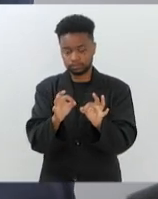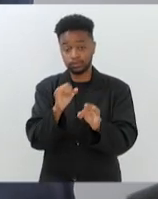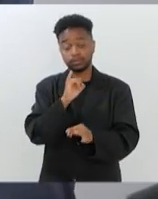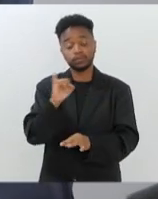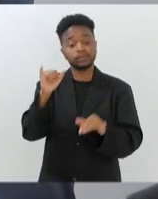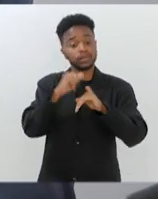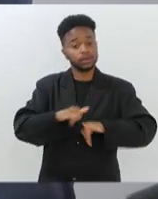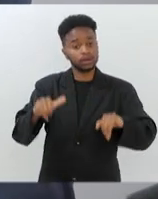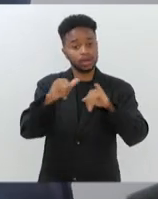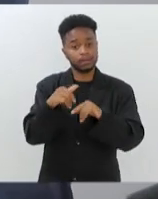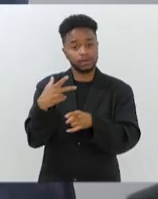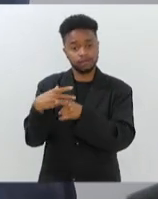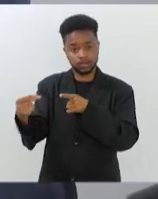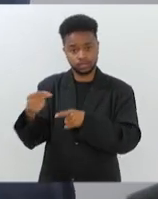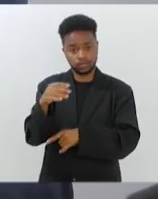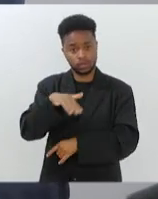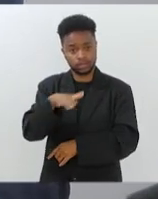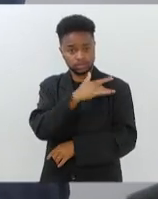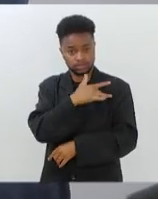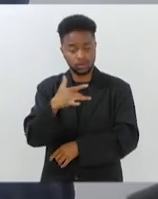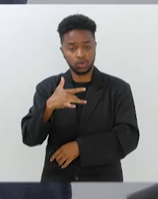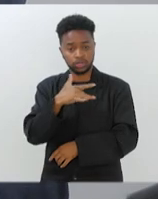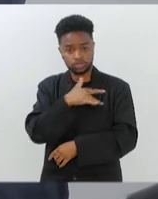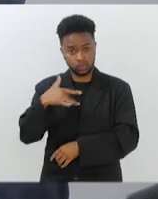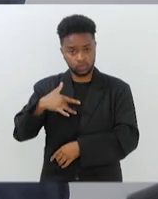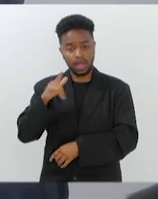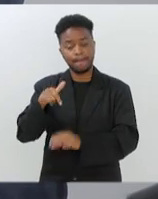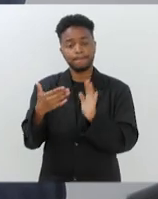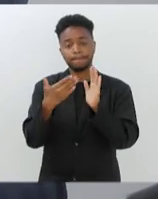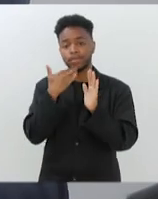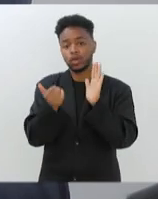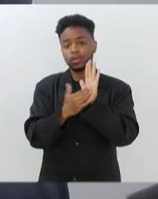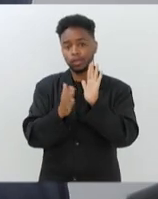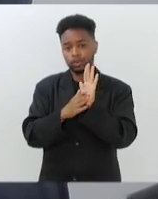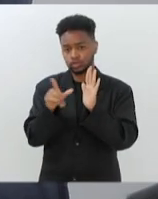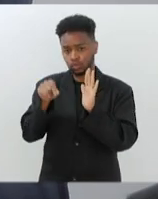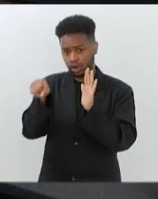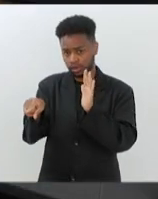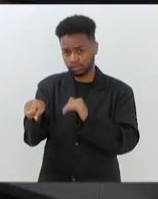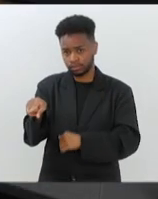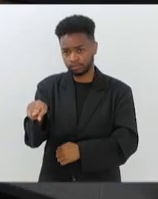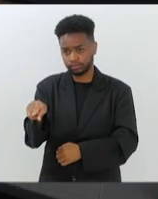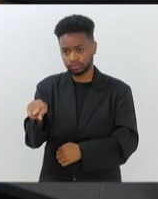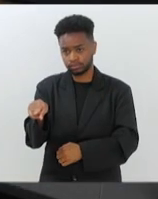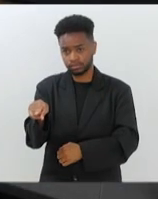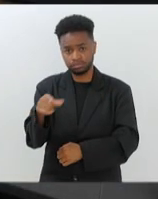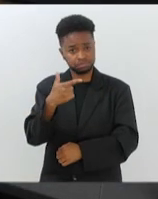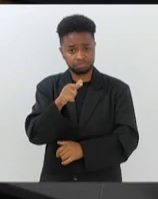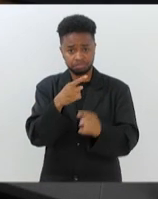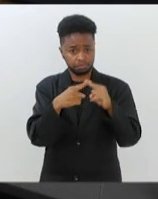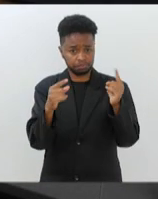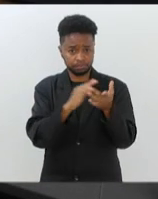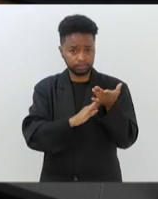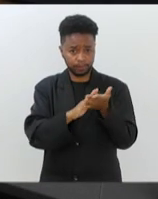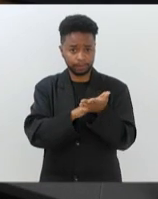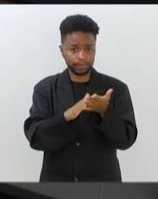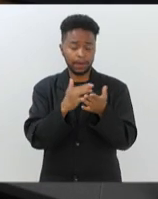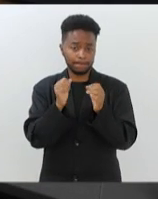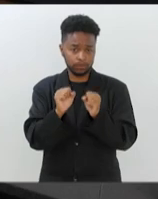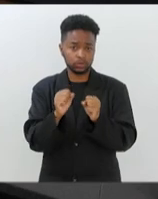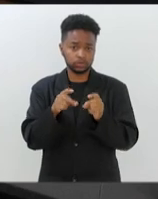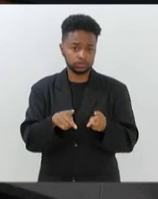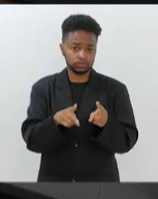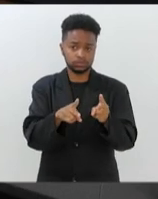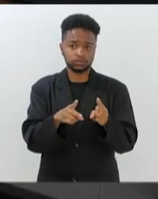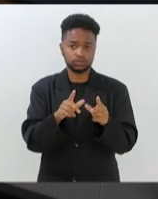campanha que venceu a da Saúde vencer de novo porque foi a melhor proposta Tecnicamente o senhor vai optar por ela não há restrição alguma que ela não possa tocar mais de uma campanha